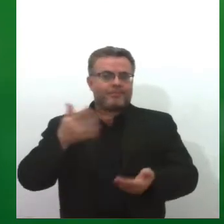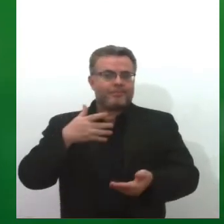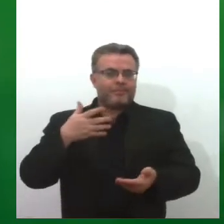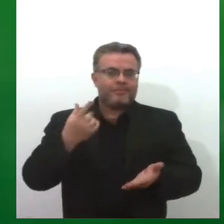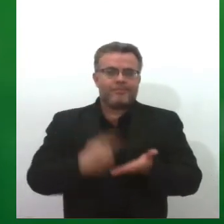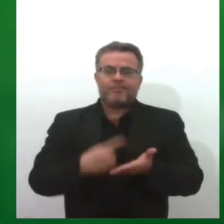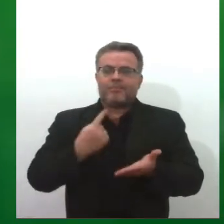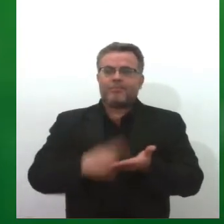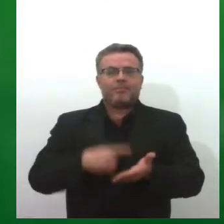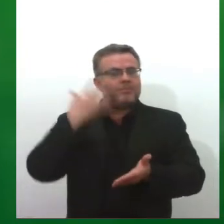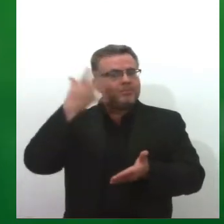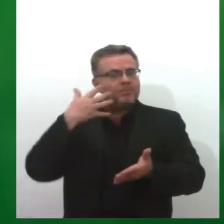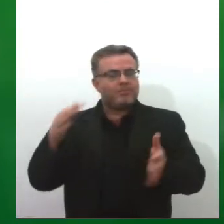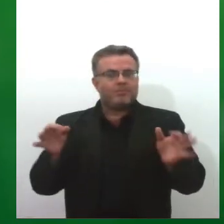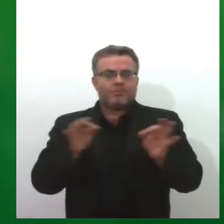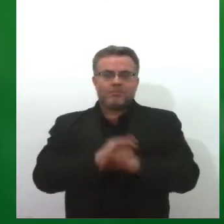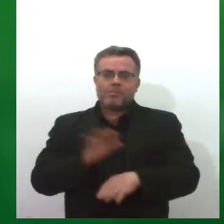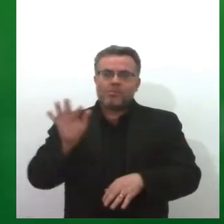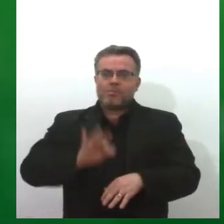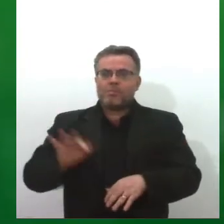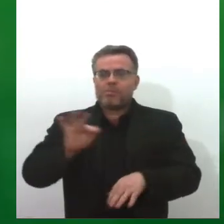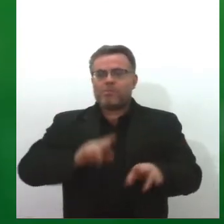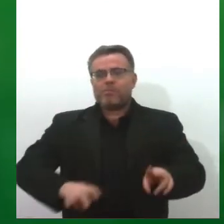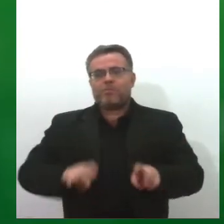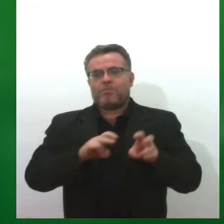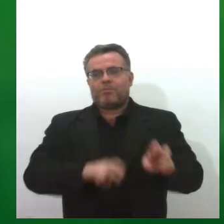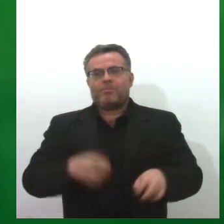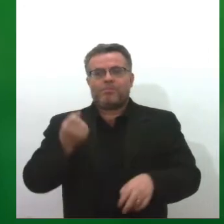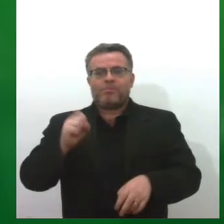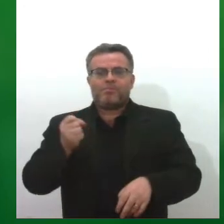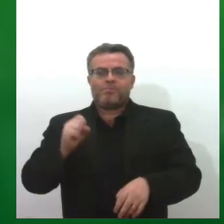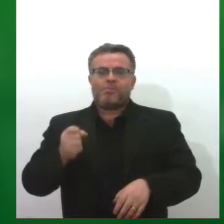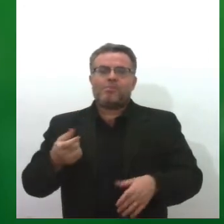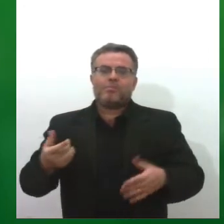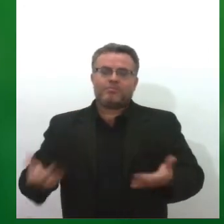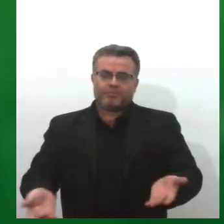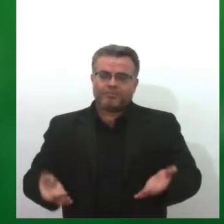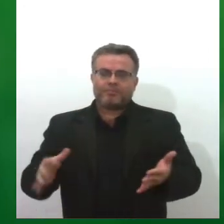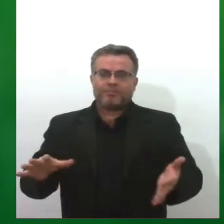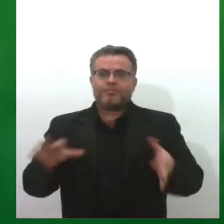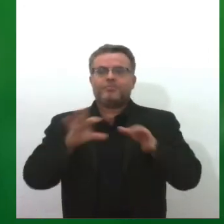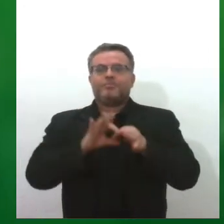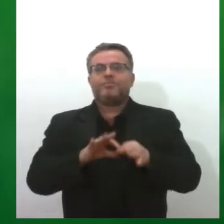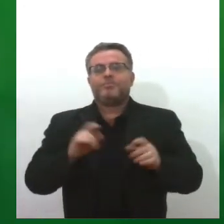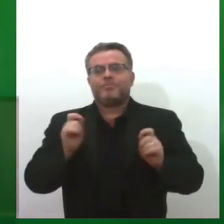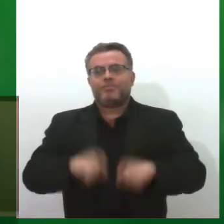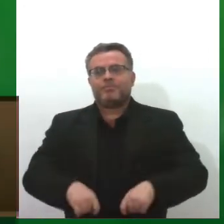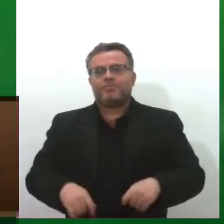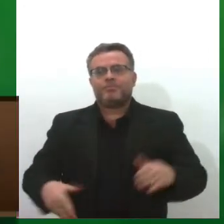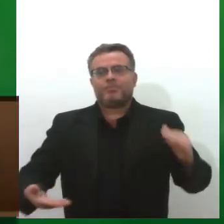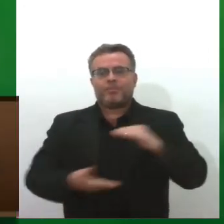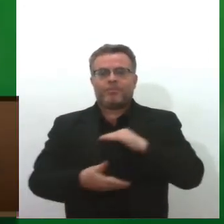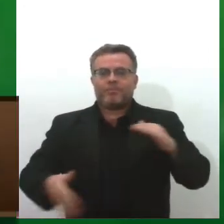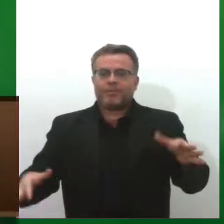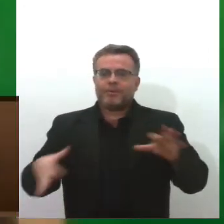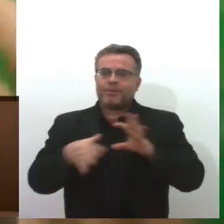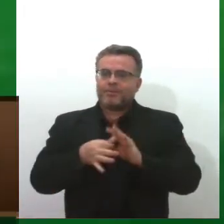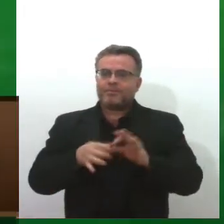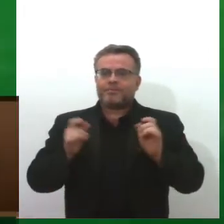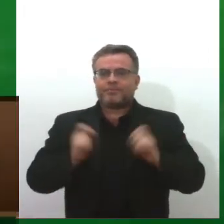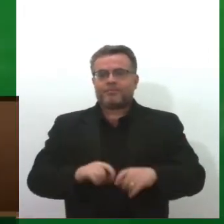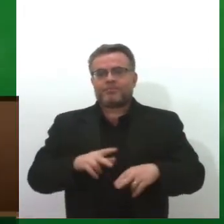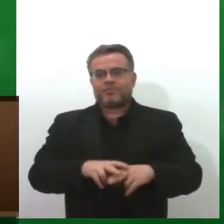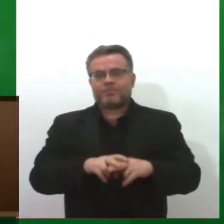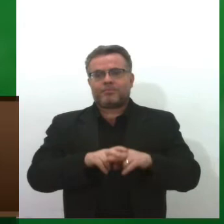pela FAES, a Federação da Agricultura do Estado de Sergipe, em co-realização com o SEBRAE de Sergipe. Então, esse evento é